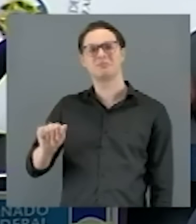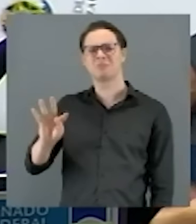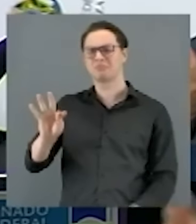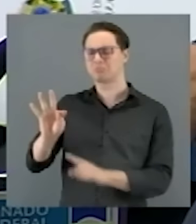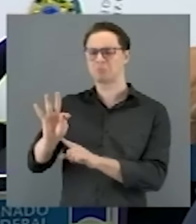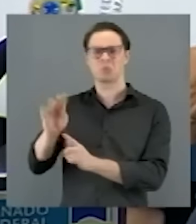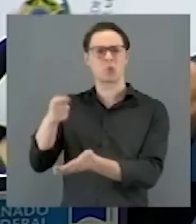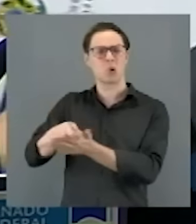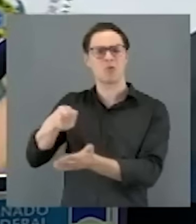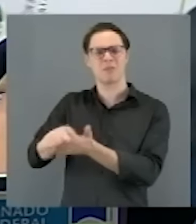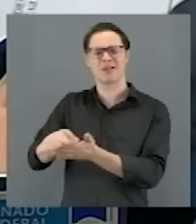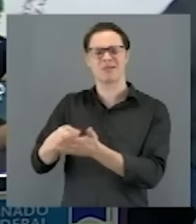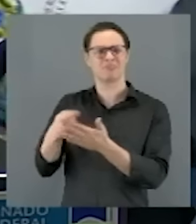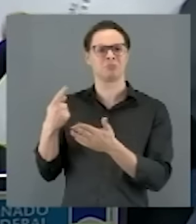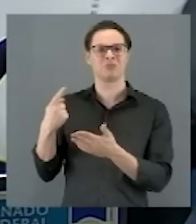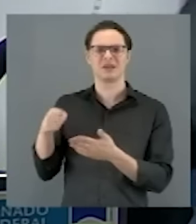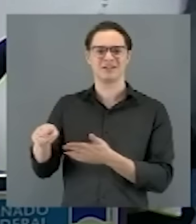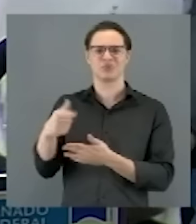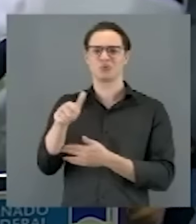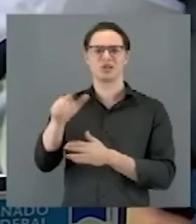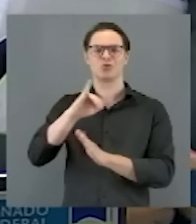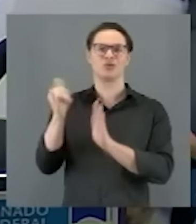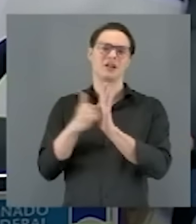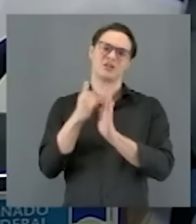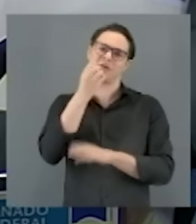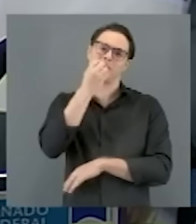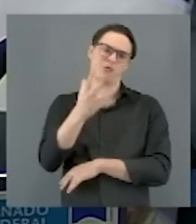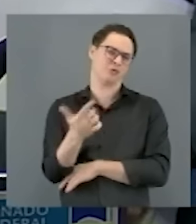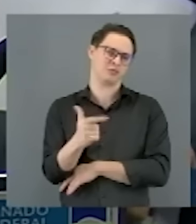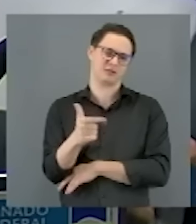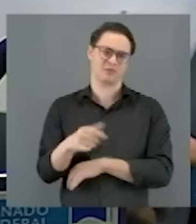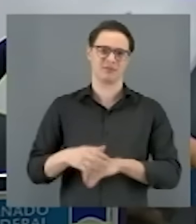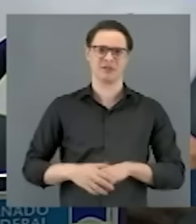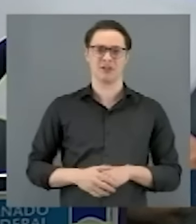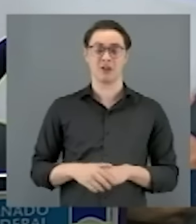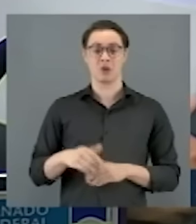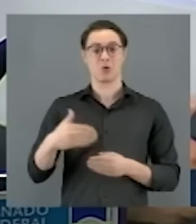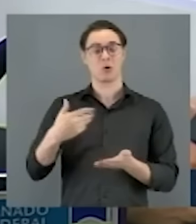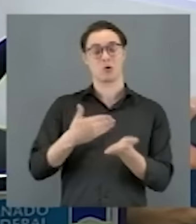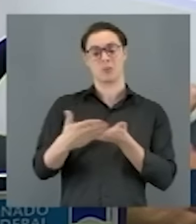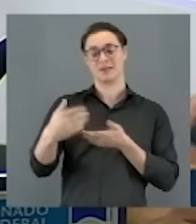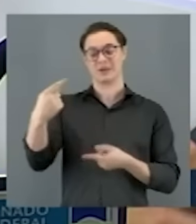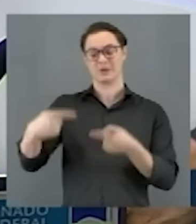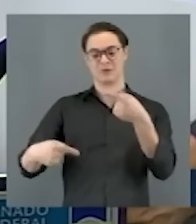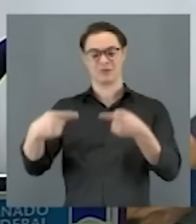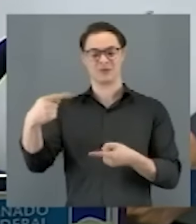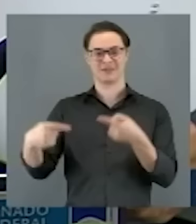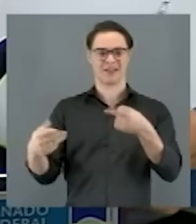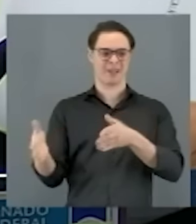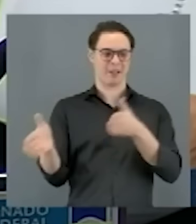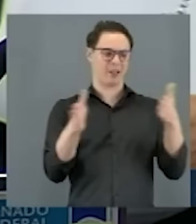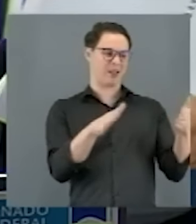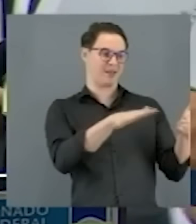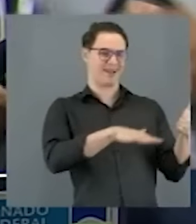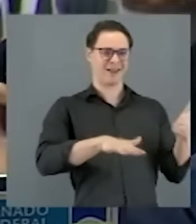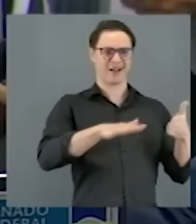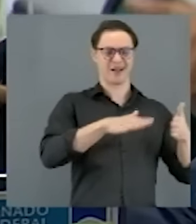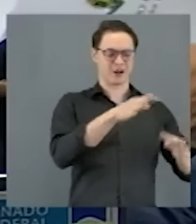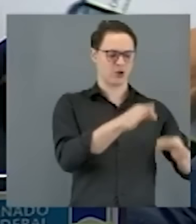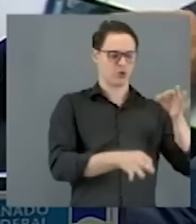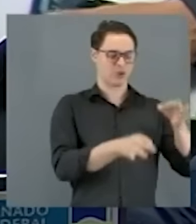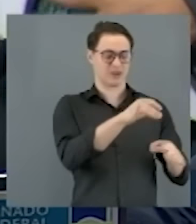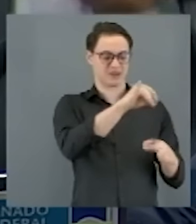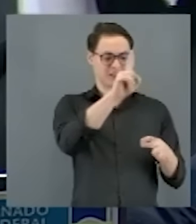dessa cobrança ao trabalhador brasileiro, ele passa a discutir a natureza jurídica, se é